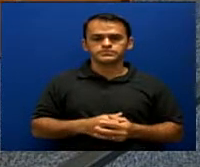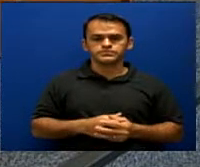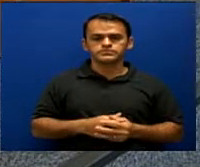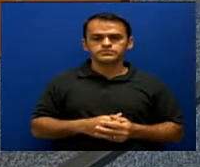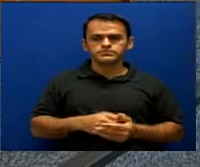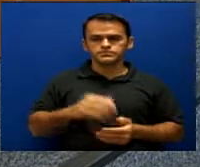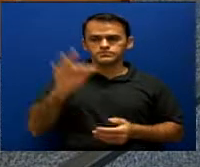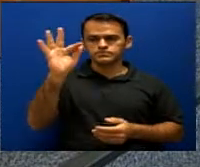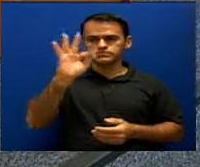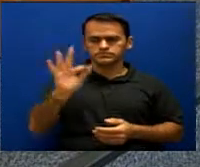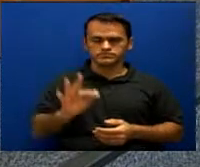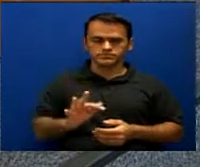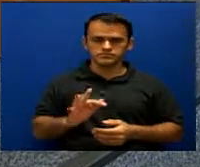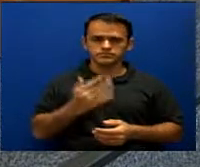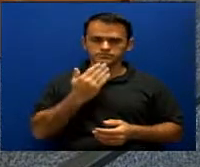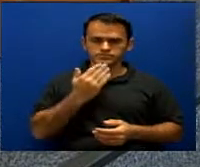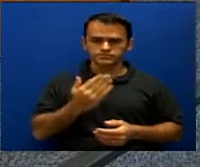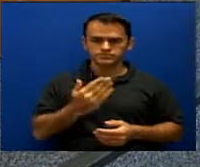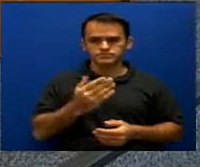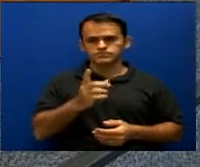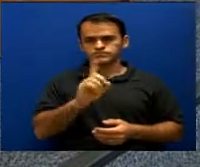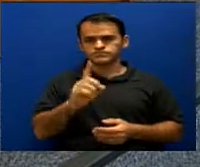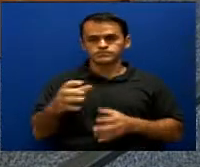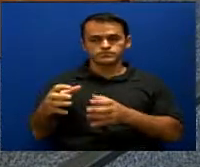A vereadora Fernanda pede não, a comissão pede sim.